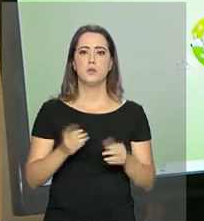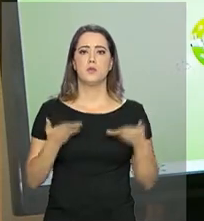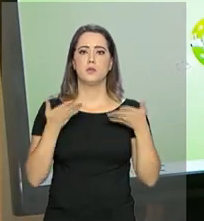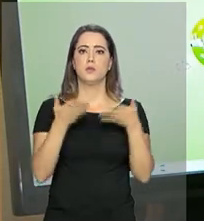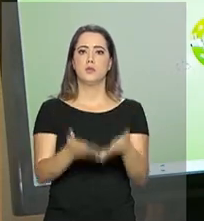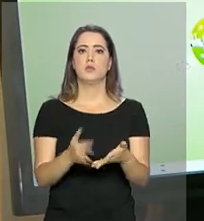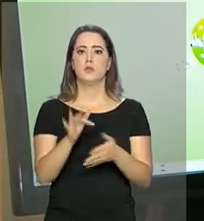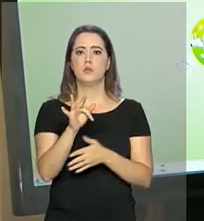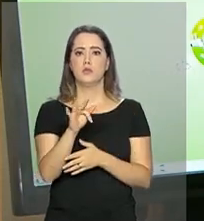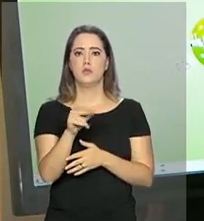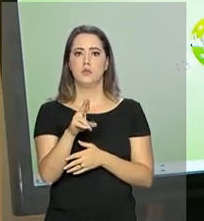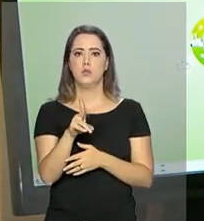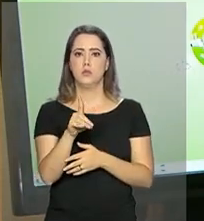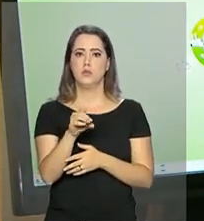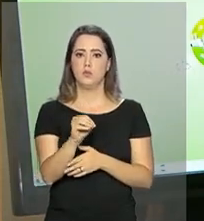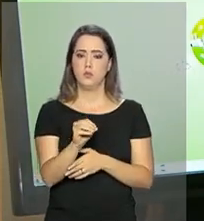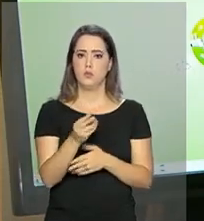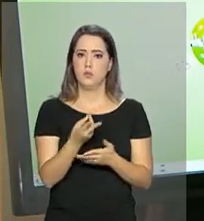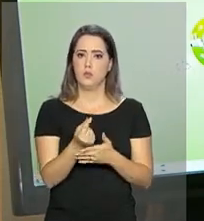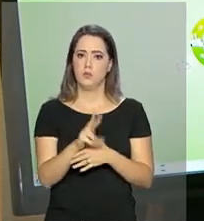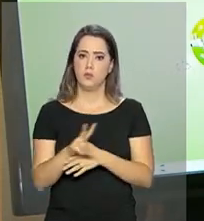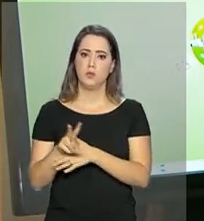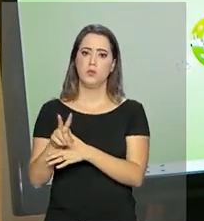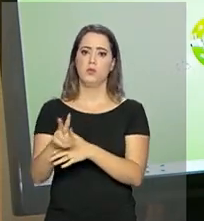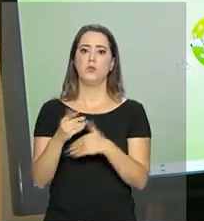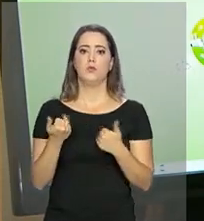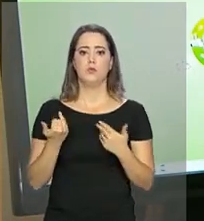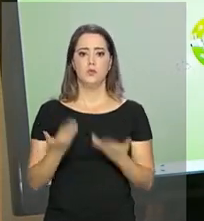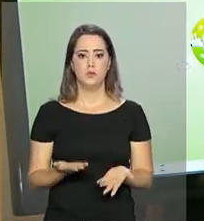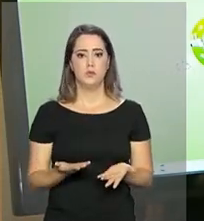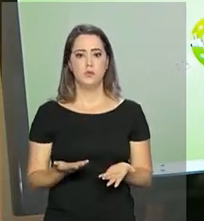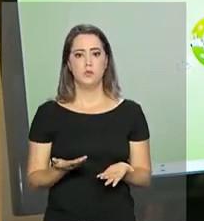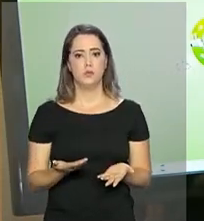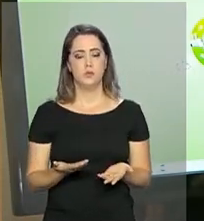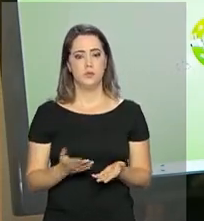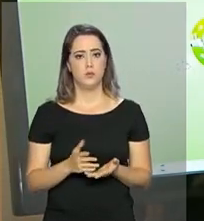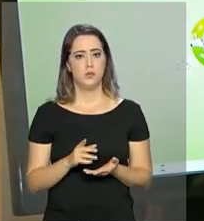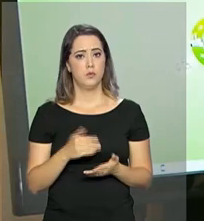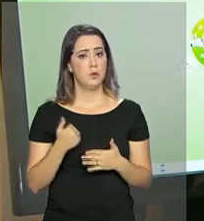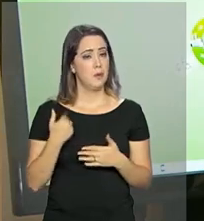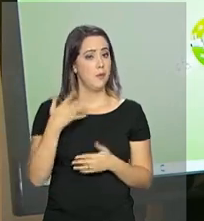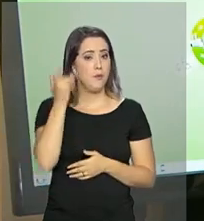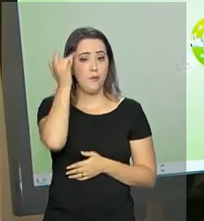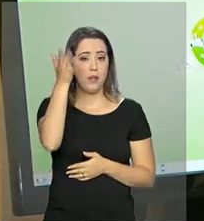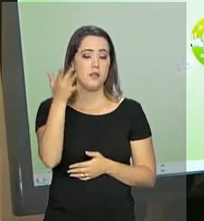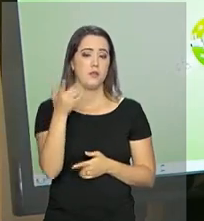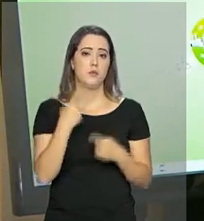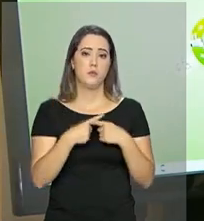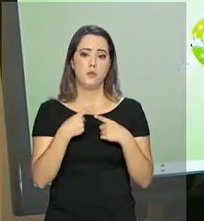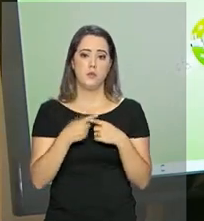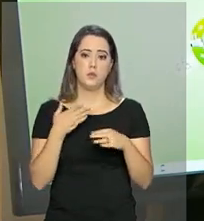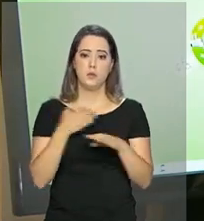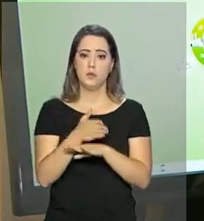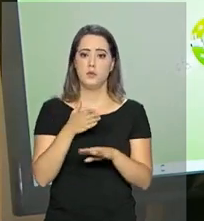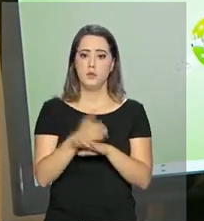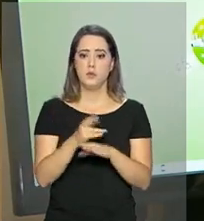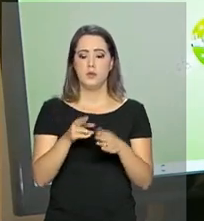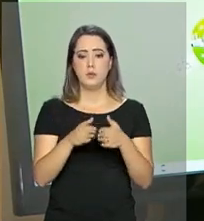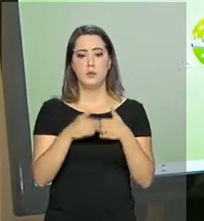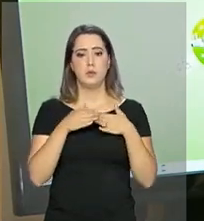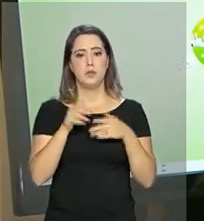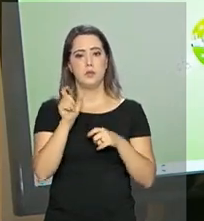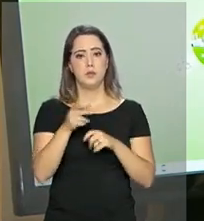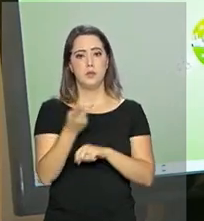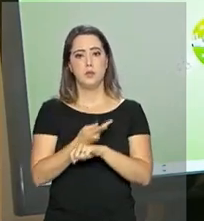aos fundos condicionará aos recursos dos fundos constitucionais e de uma maneira muito fácil porque o acesso se dá à